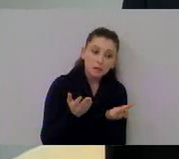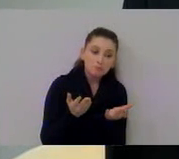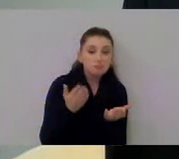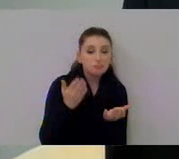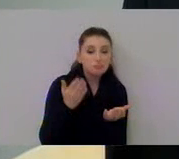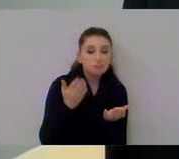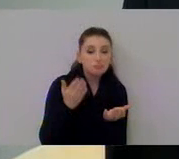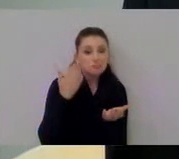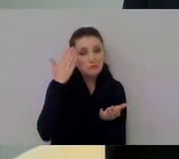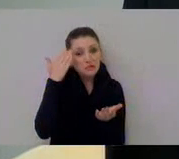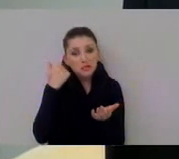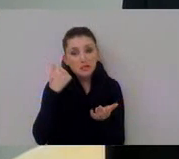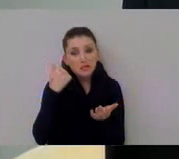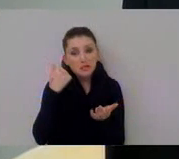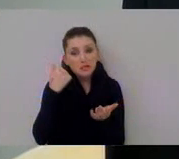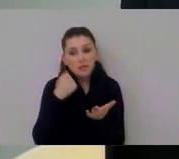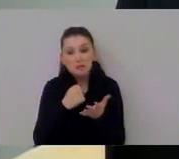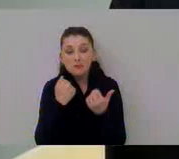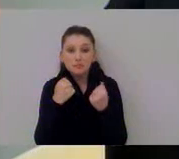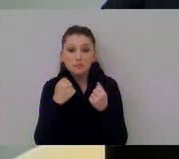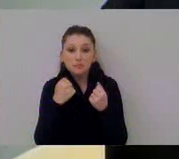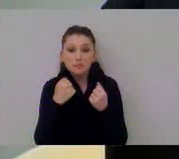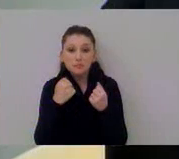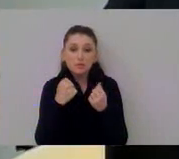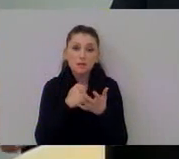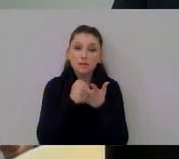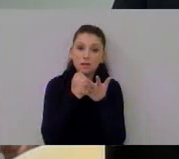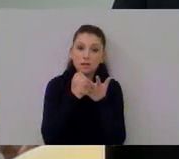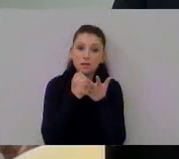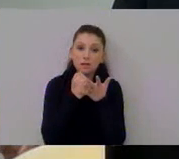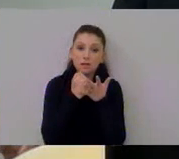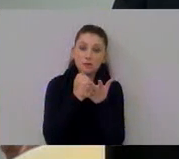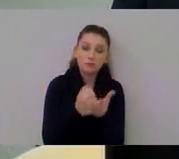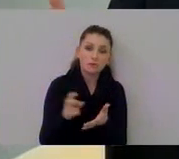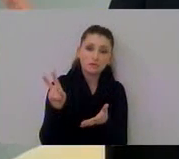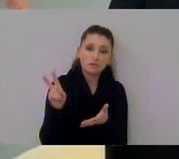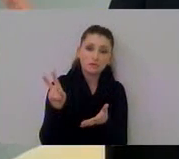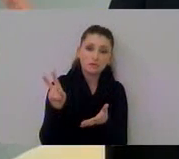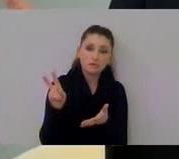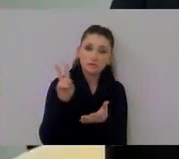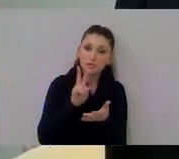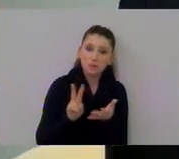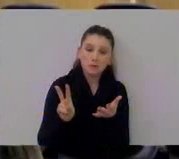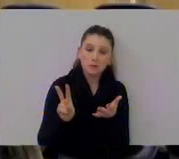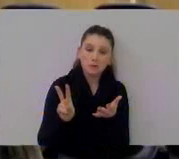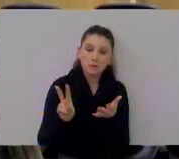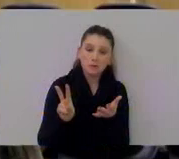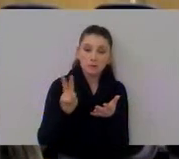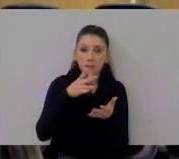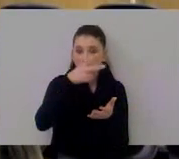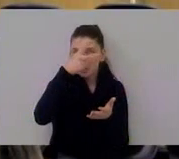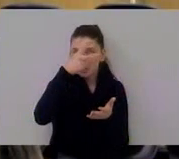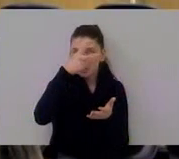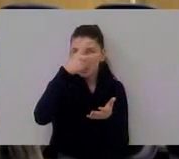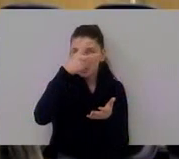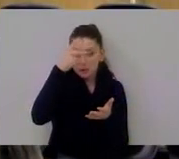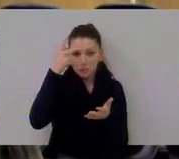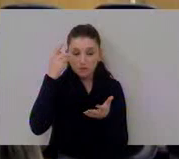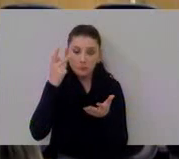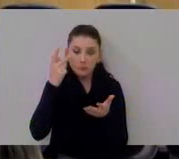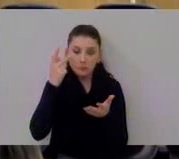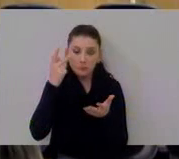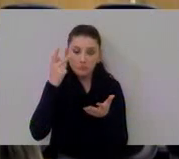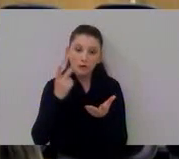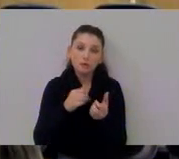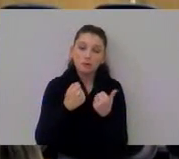poder municipal, para estar investindo naquele próprio bar lá